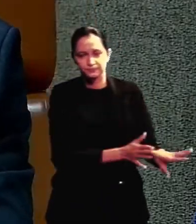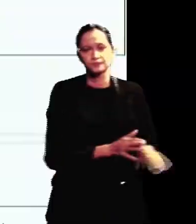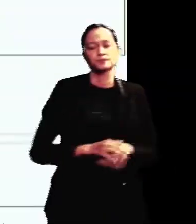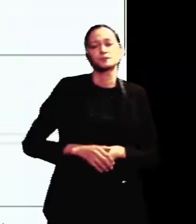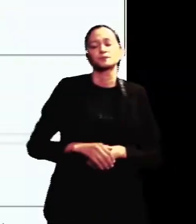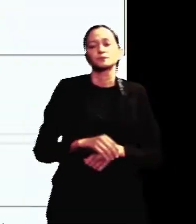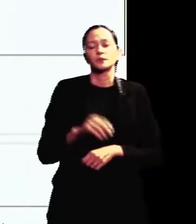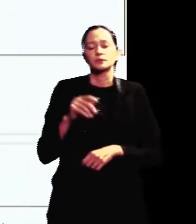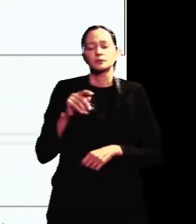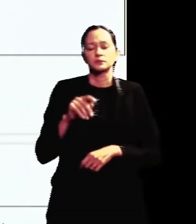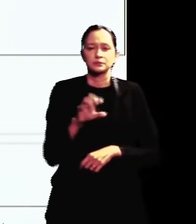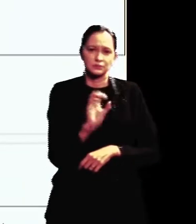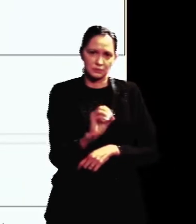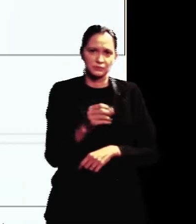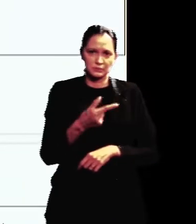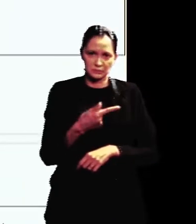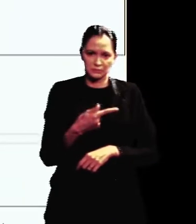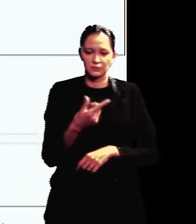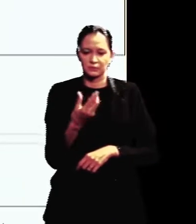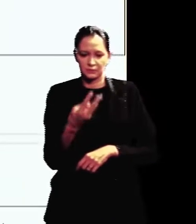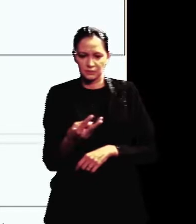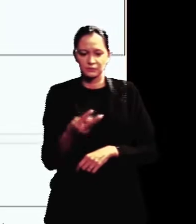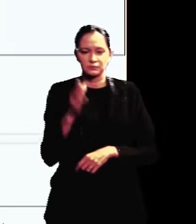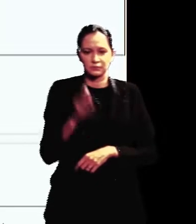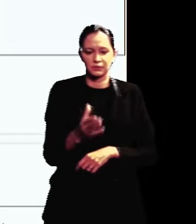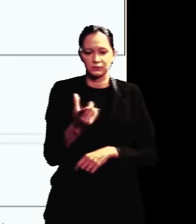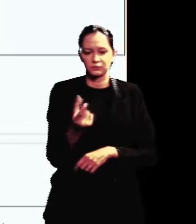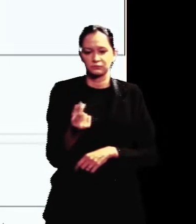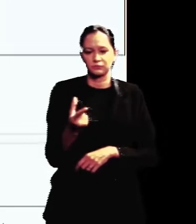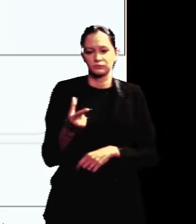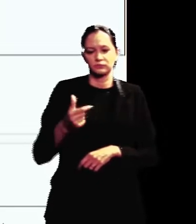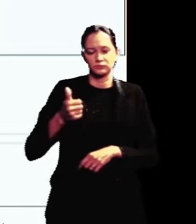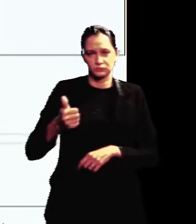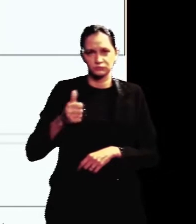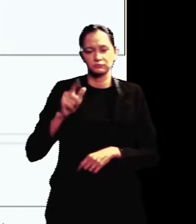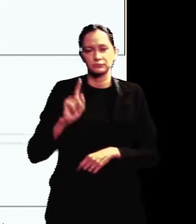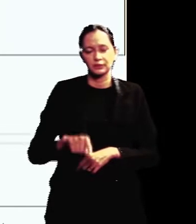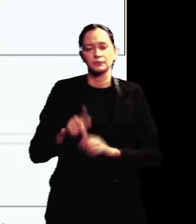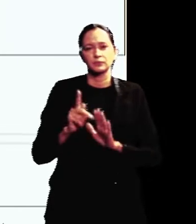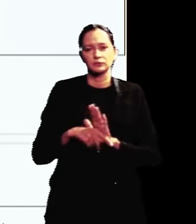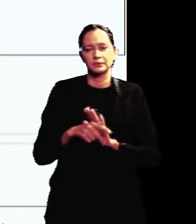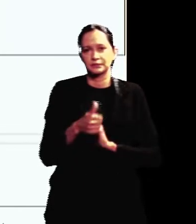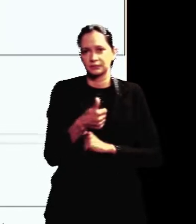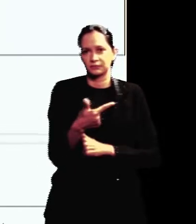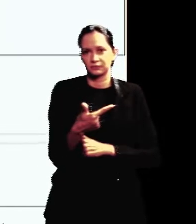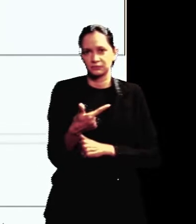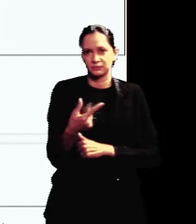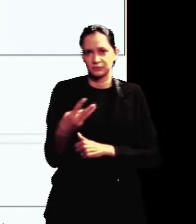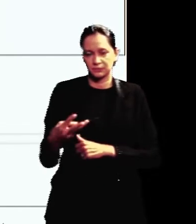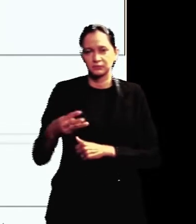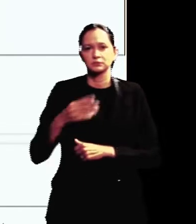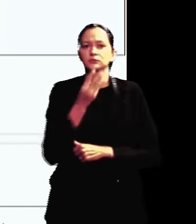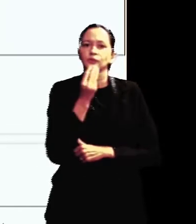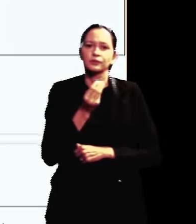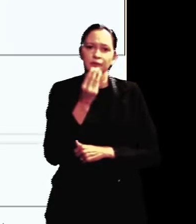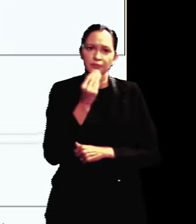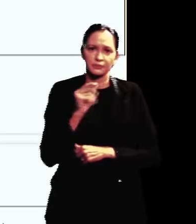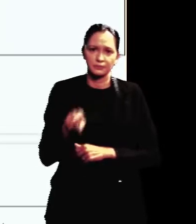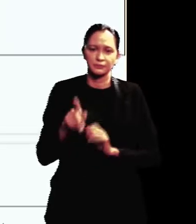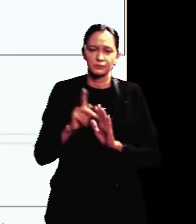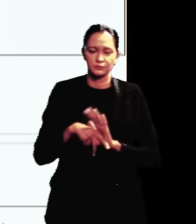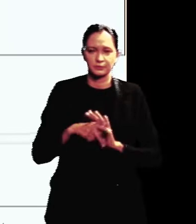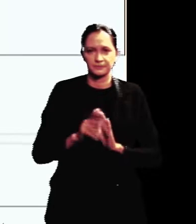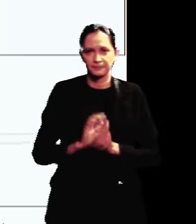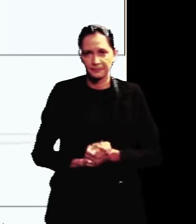número 073/21, veto parcial autógrafo de lei de número 123, de autoria do vereador William